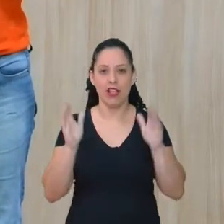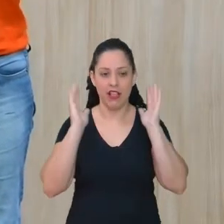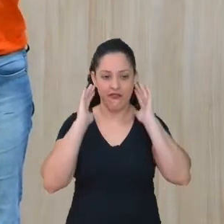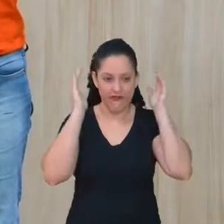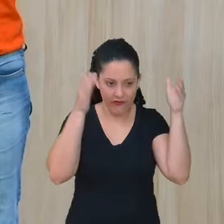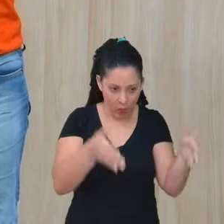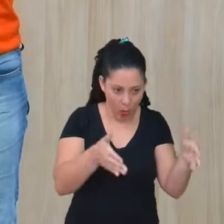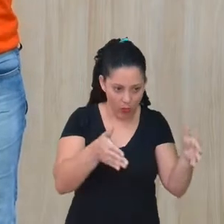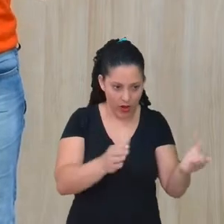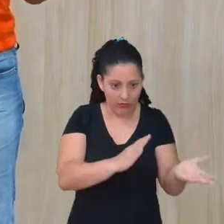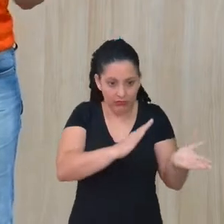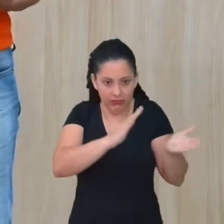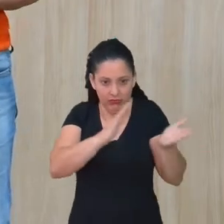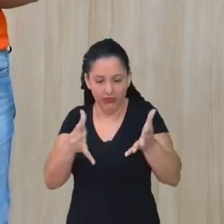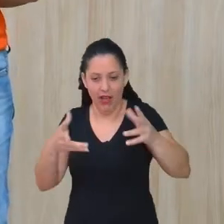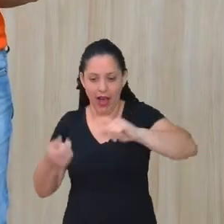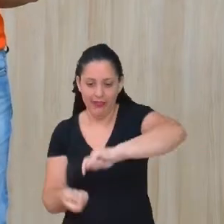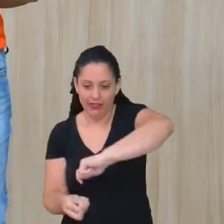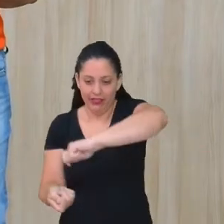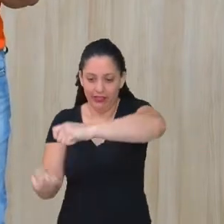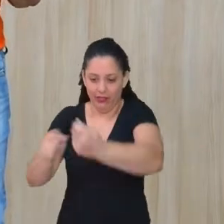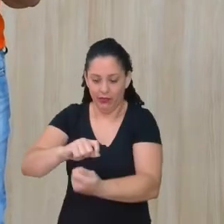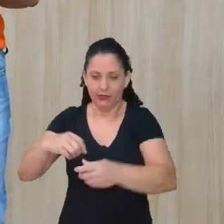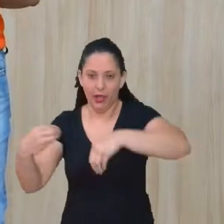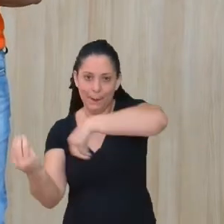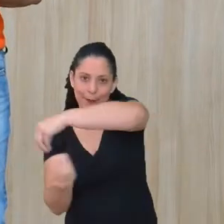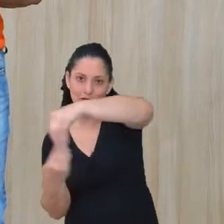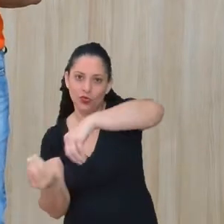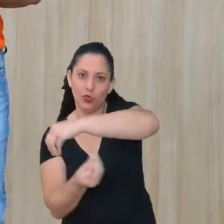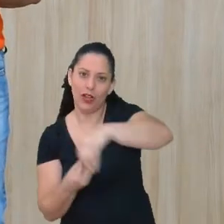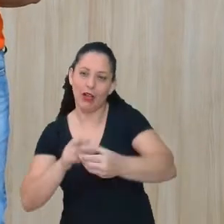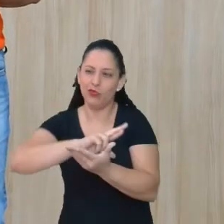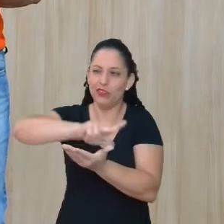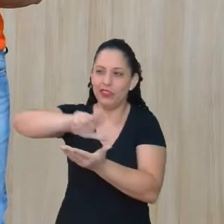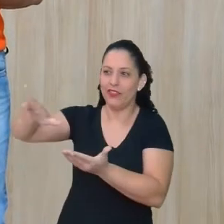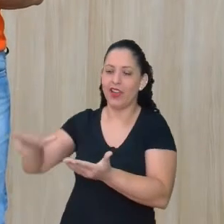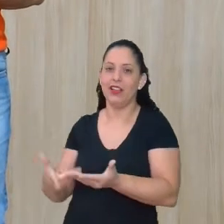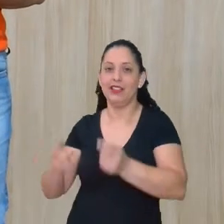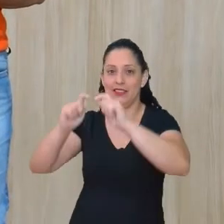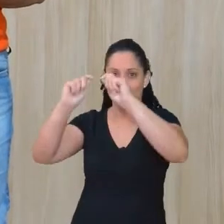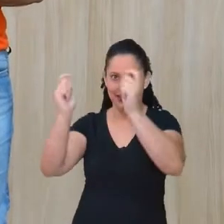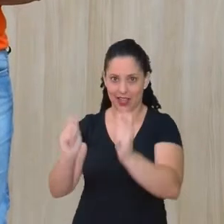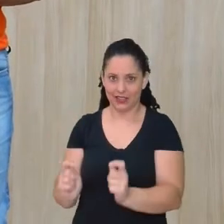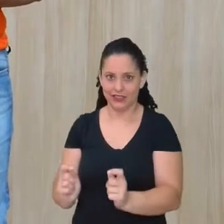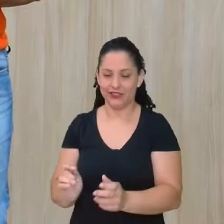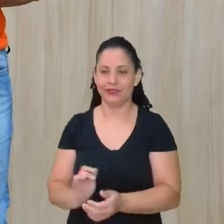dele, né, misturando com outras formas de arte. Então está bem interessante essa aula.